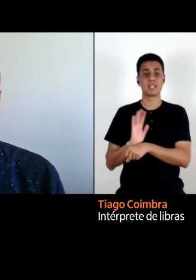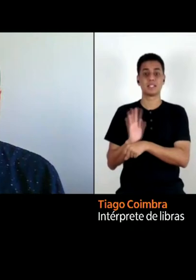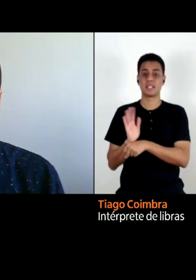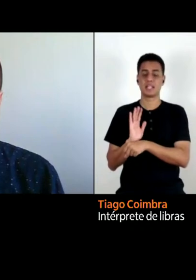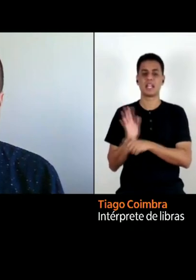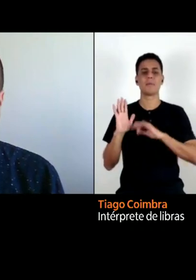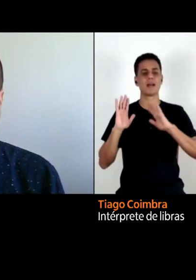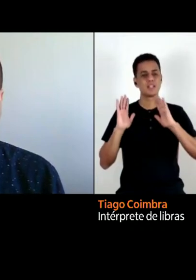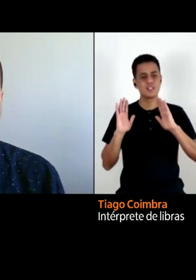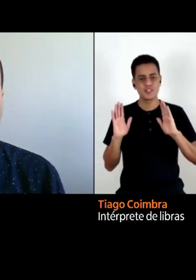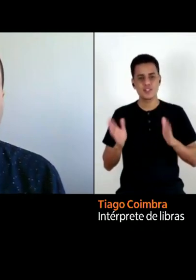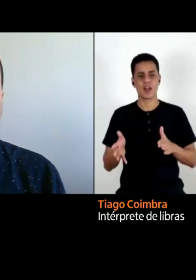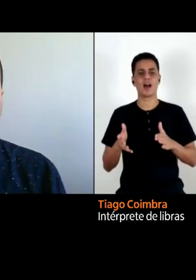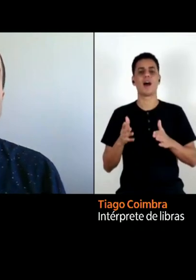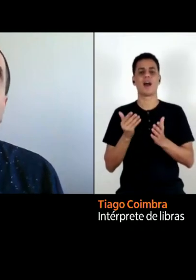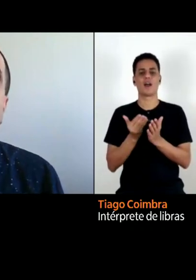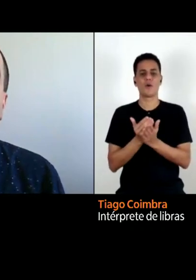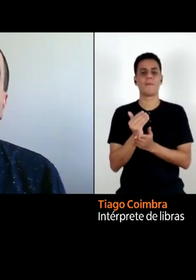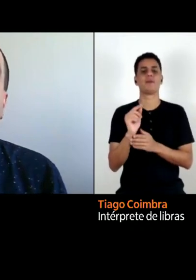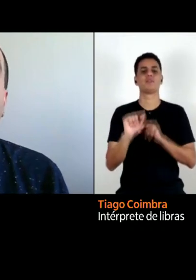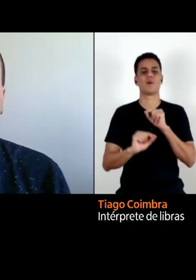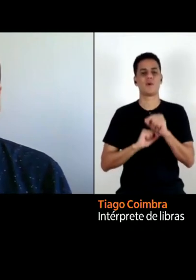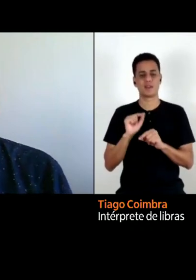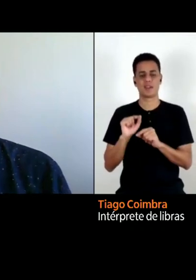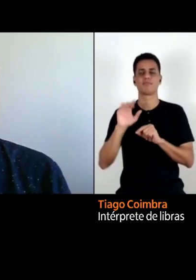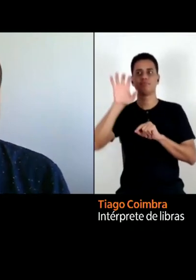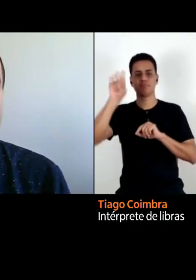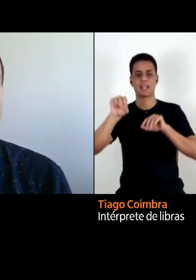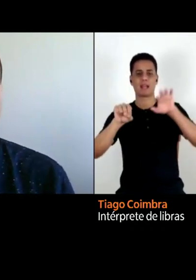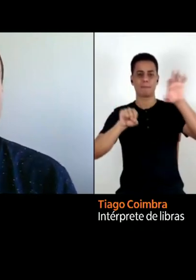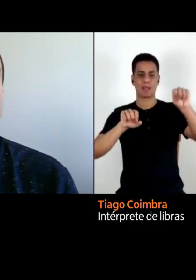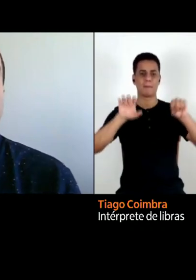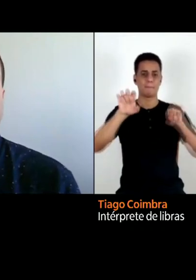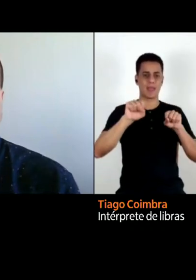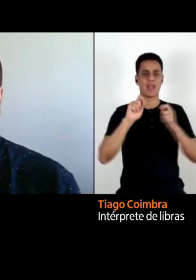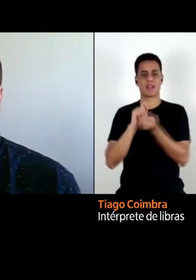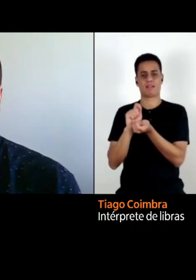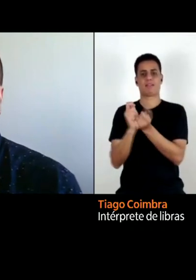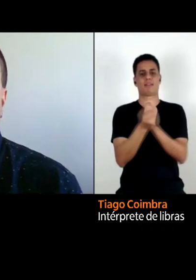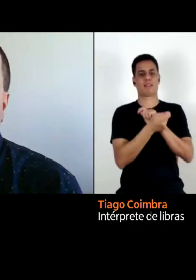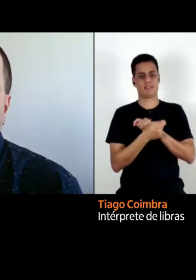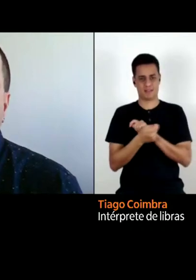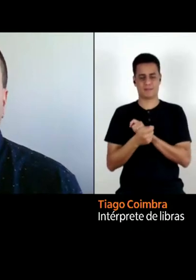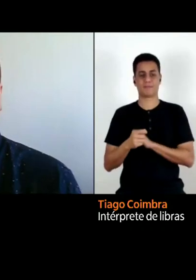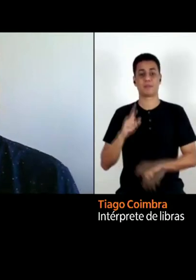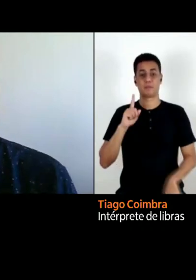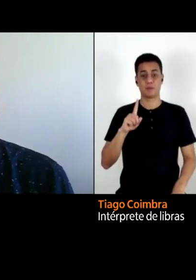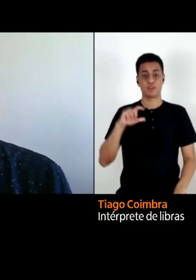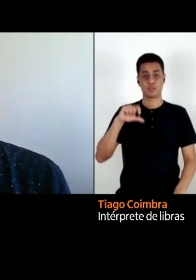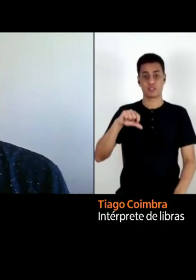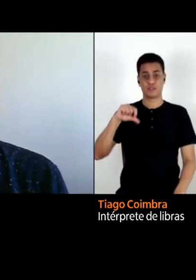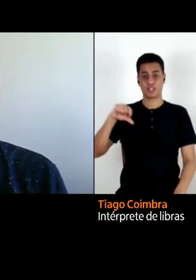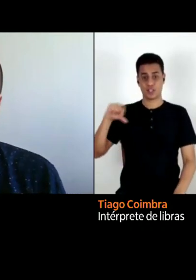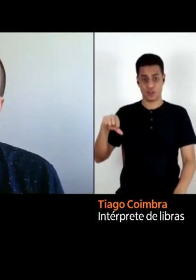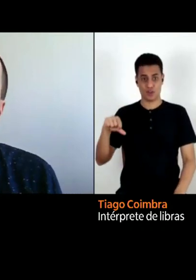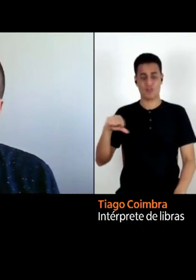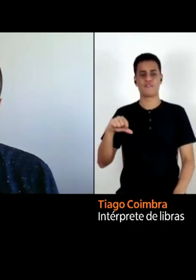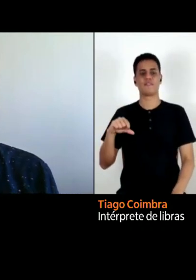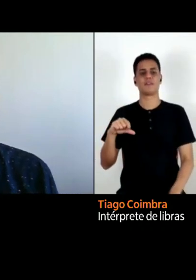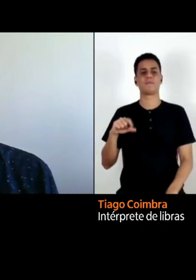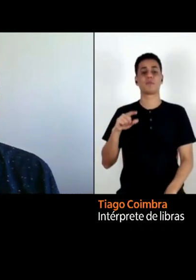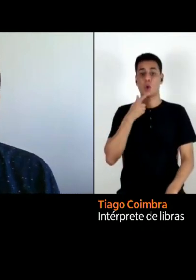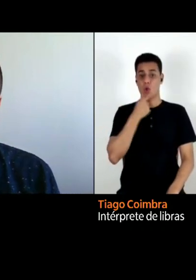de apropriações. Em 1899, Francis Dublier, um operador